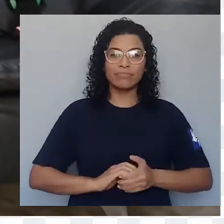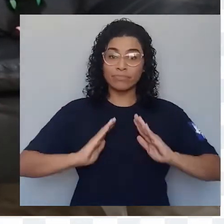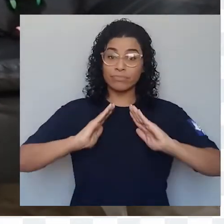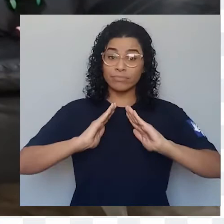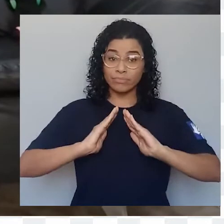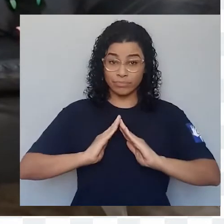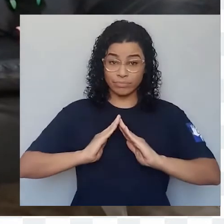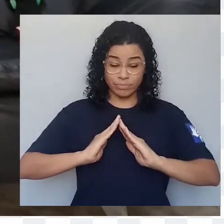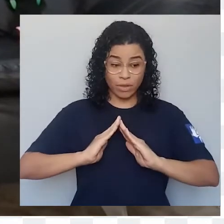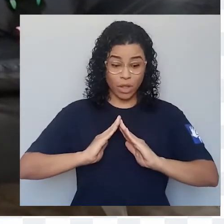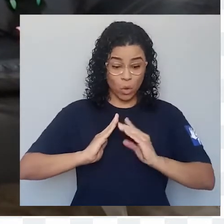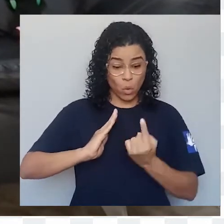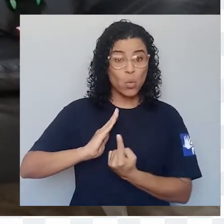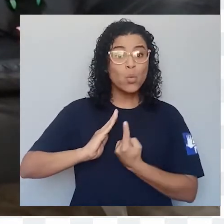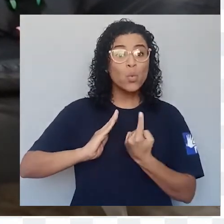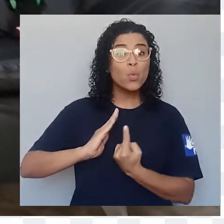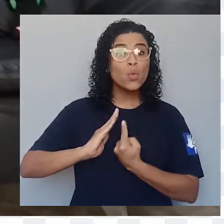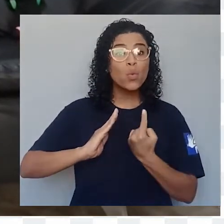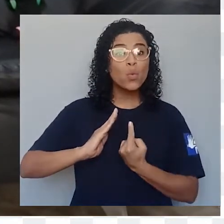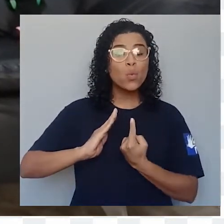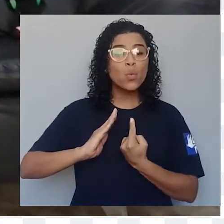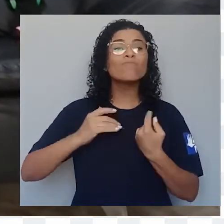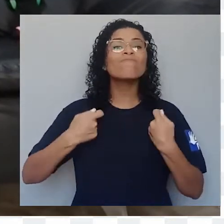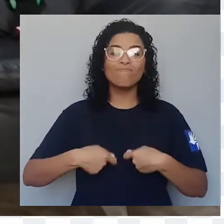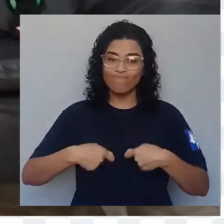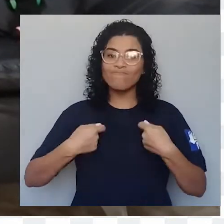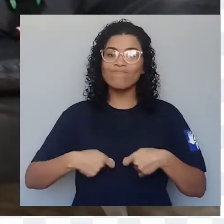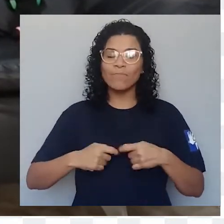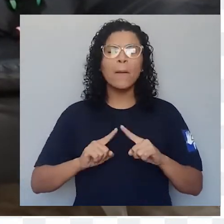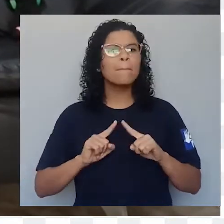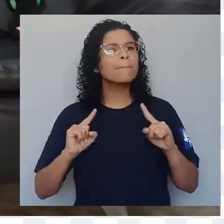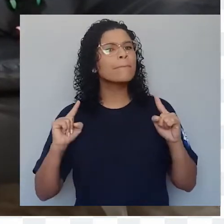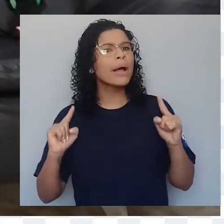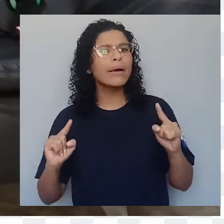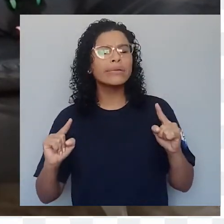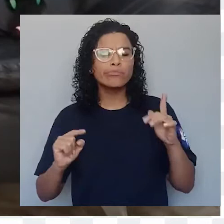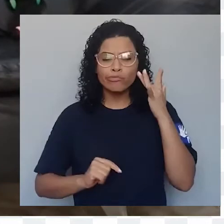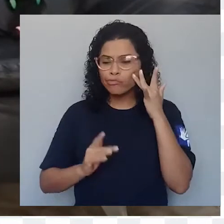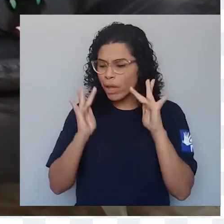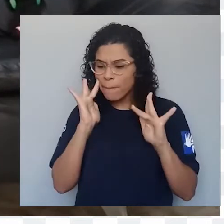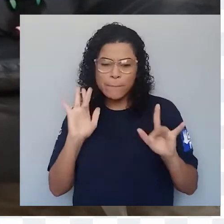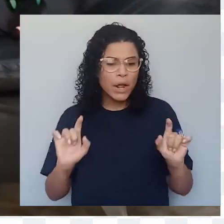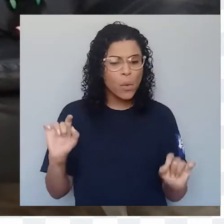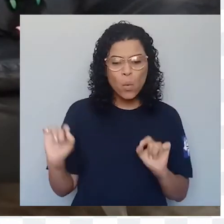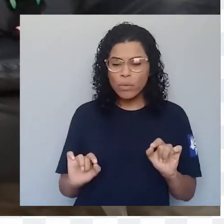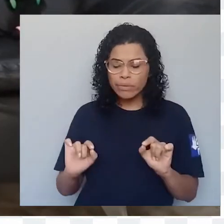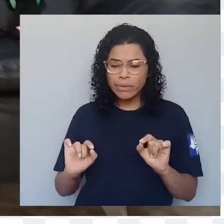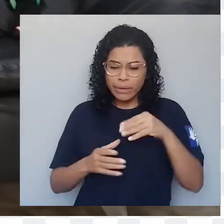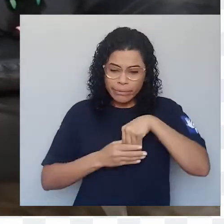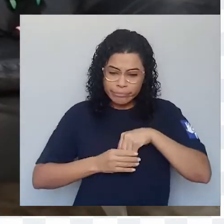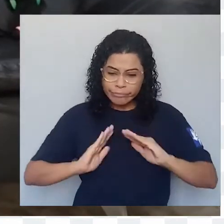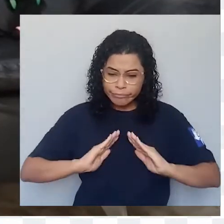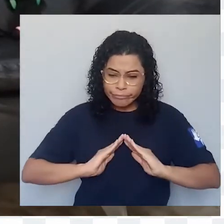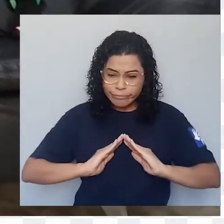Ele precisou ficar sozinho. mas não sabia muito